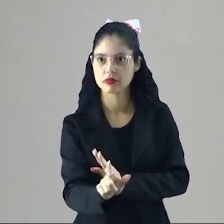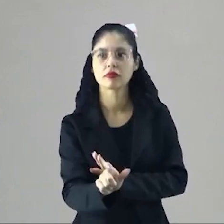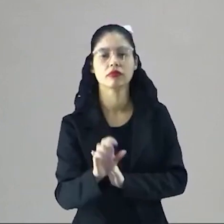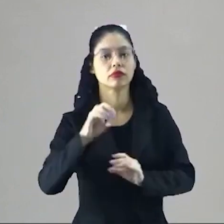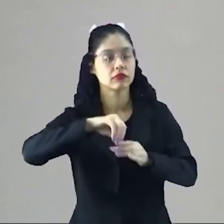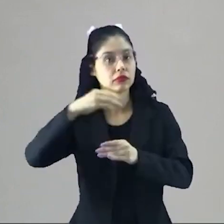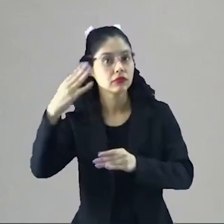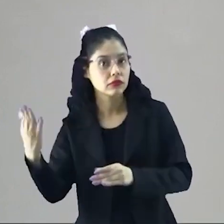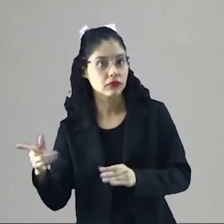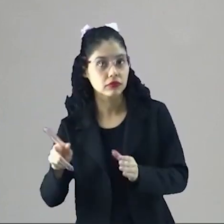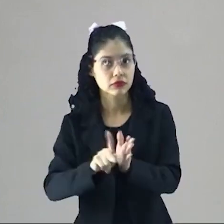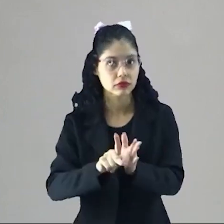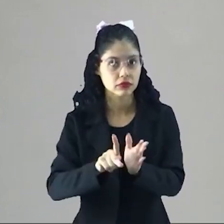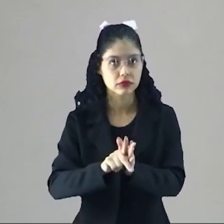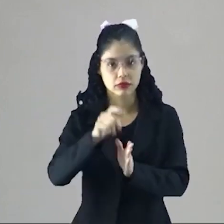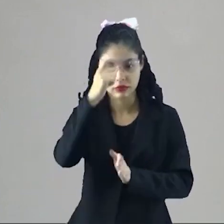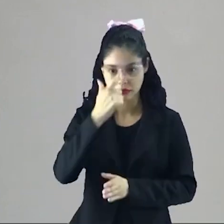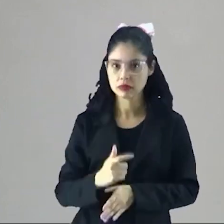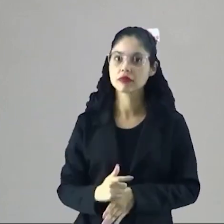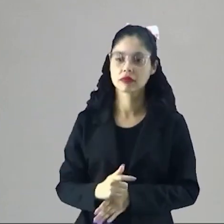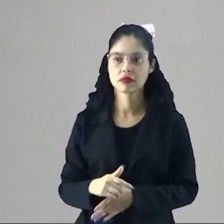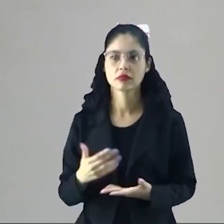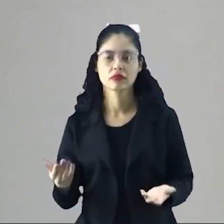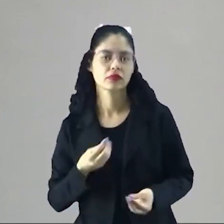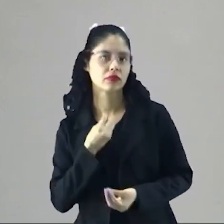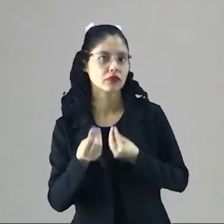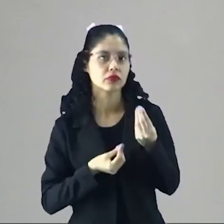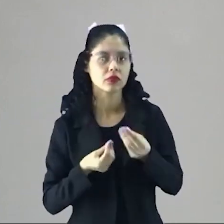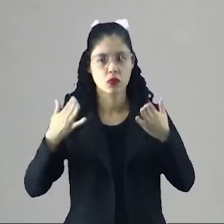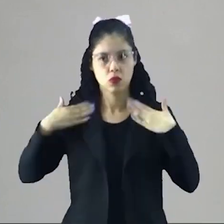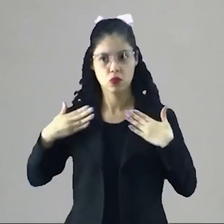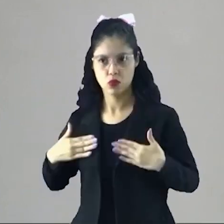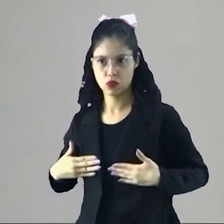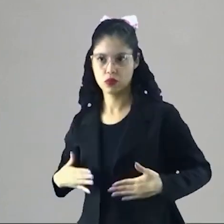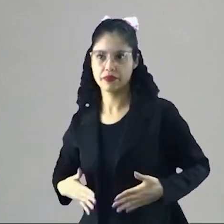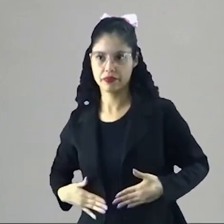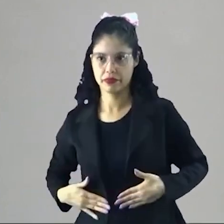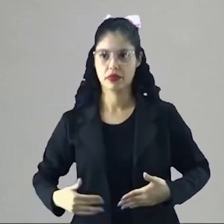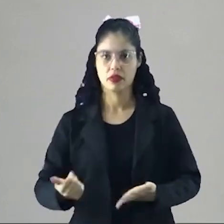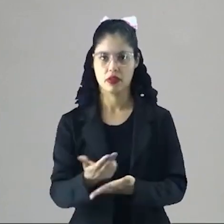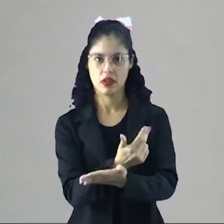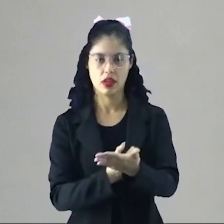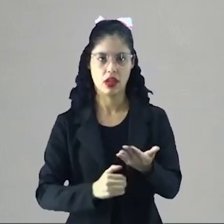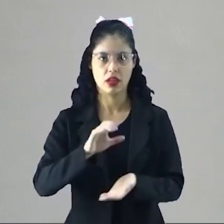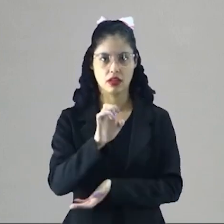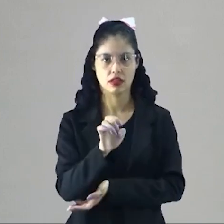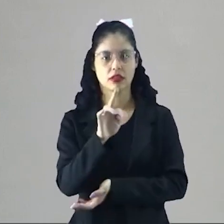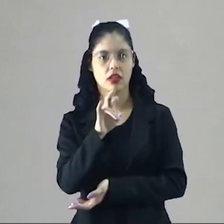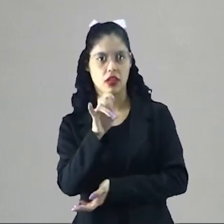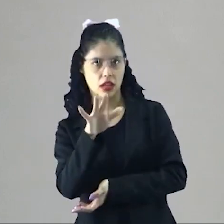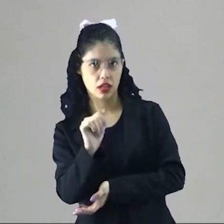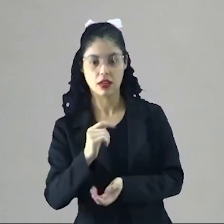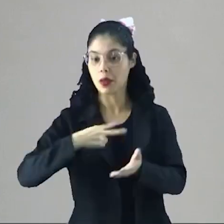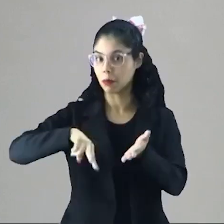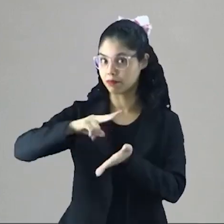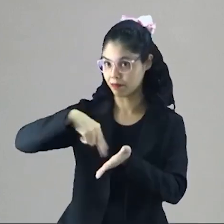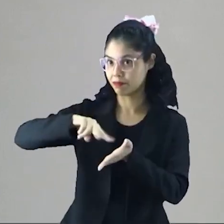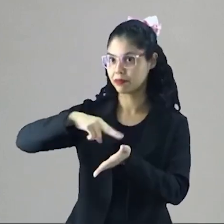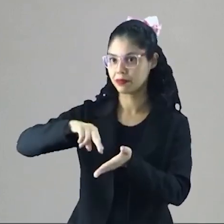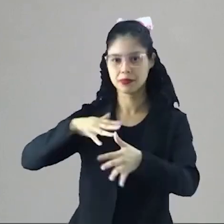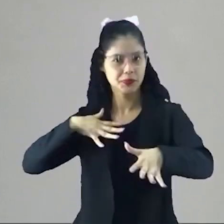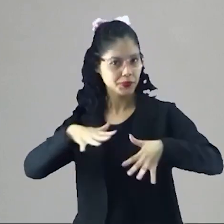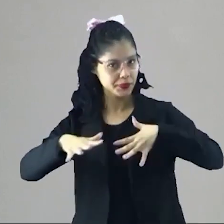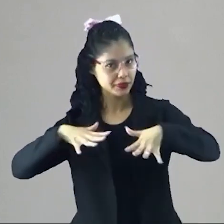acontece fora do artista. Nós temos aquelas artes do corpo, como as artes cênicas, a dança,